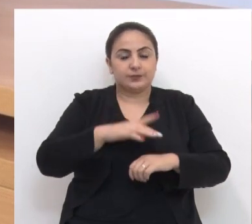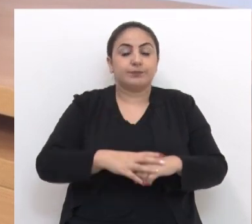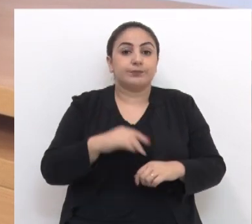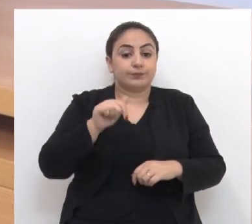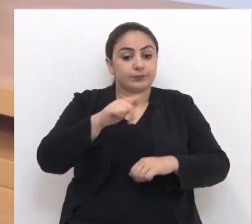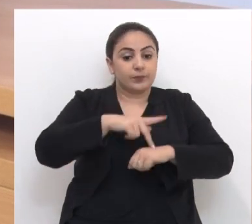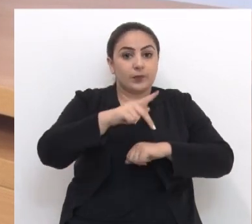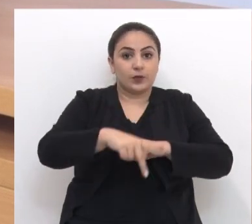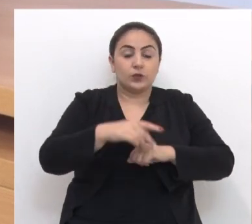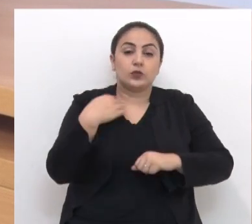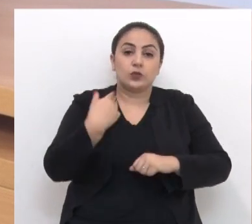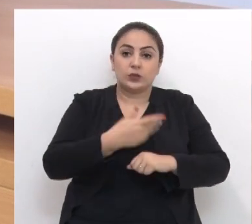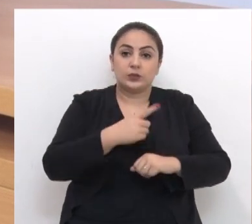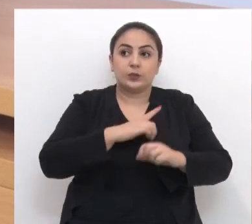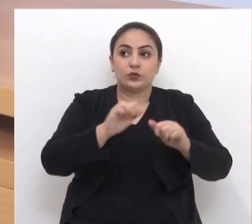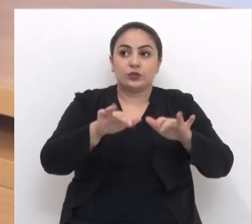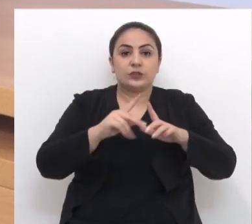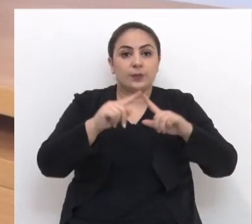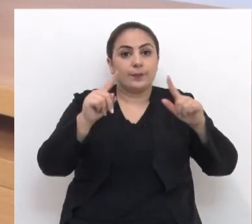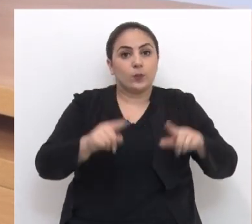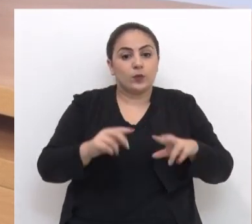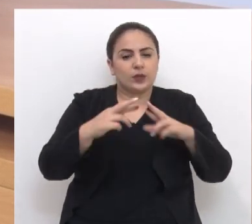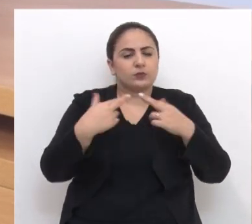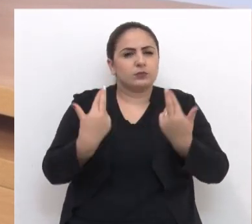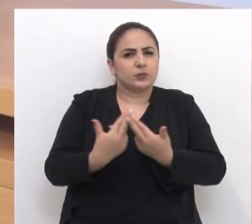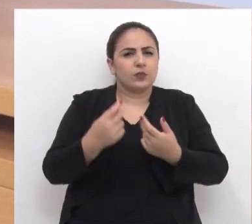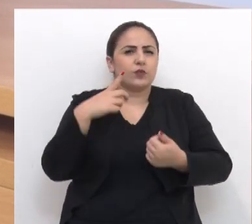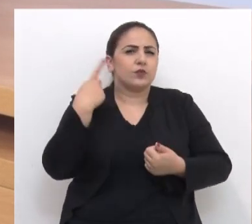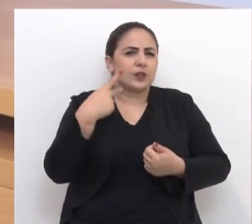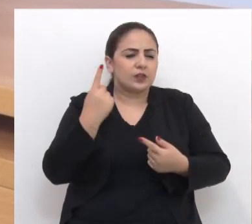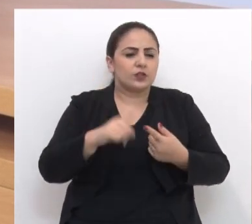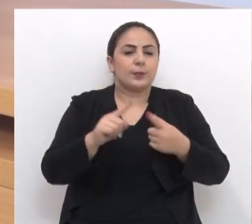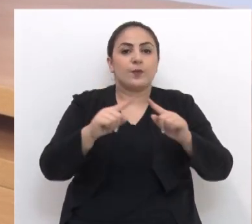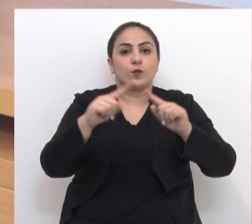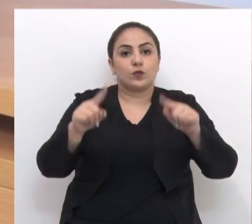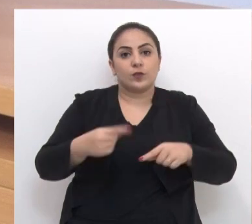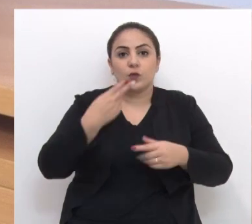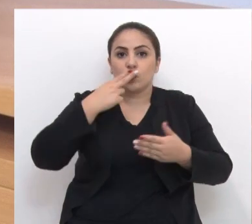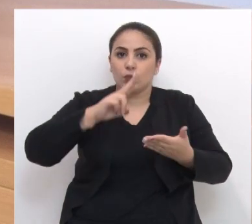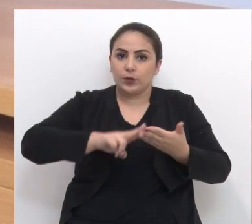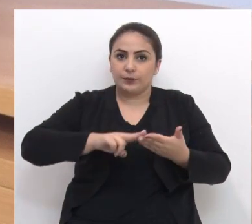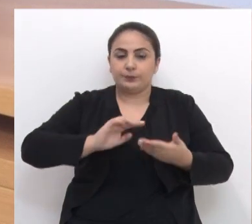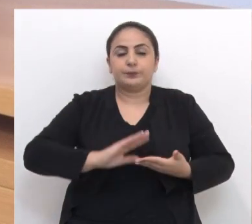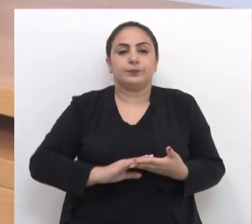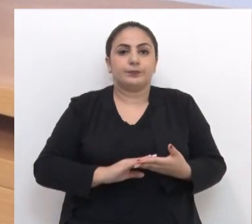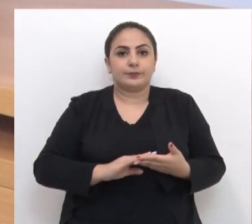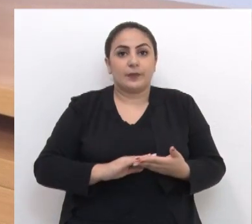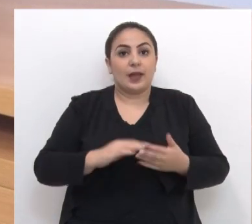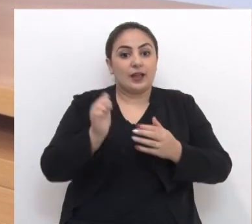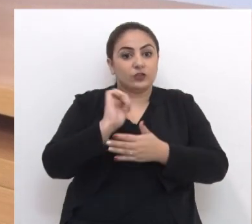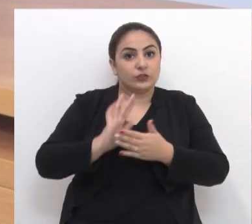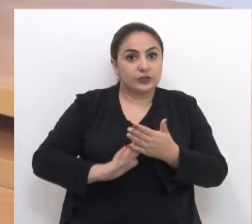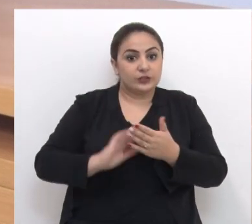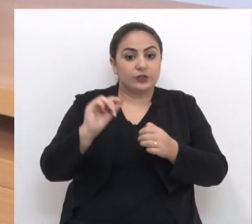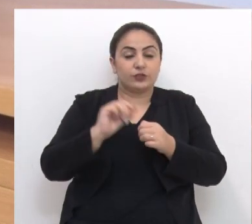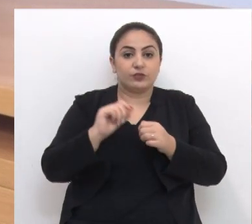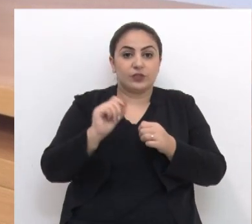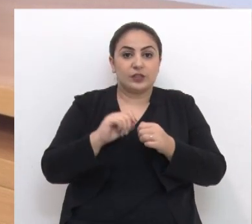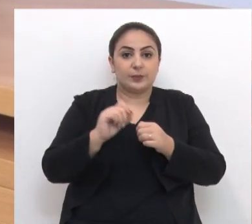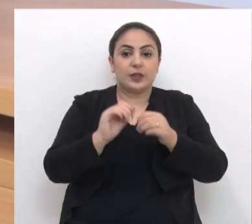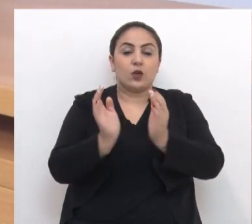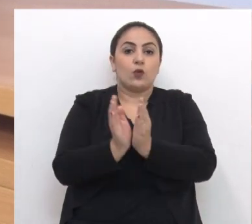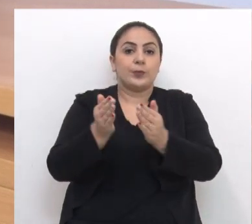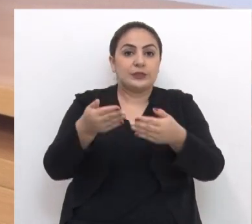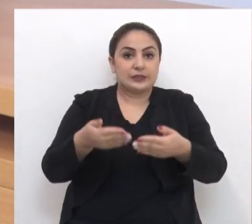país. Aqui em Passo Fundo, uma audiência pública reuniu vereadores e funcionários dos Correios. A atividade foi